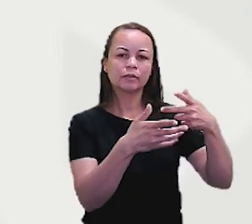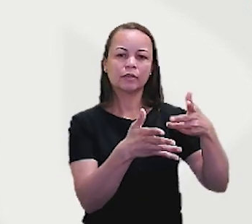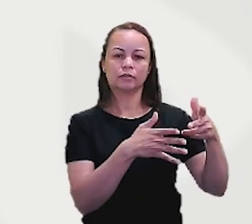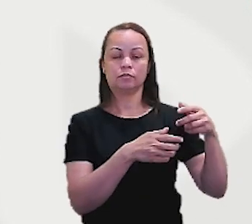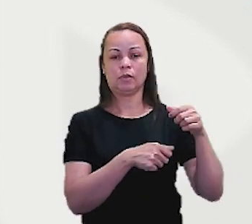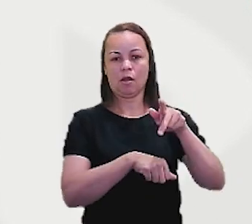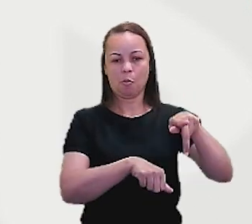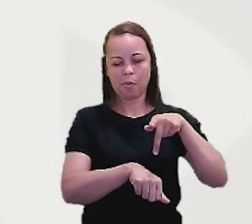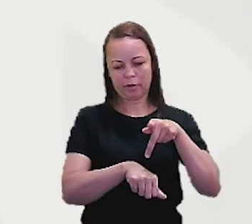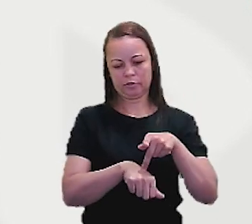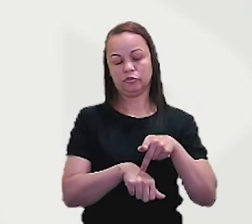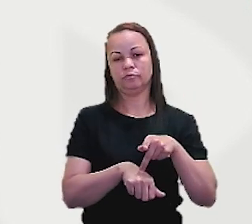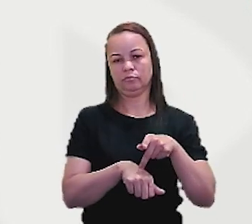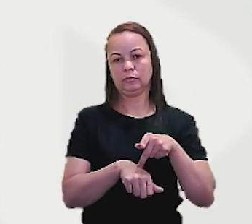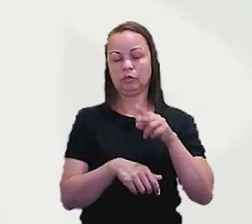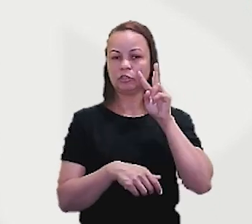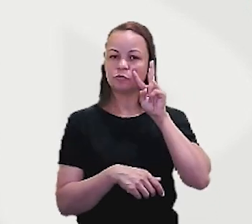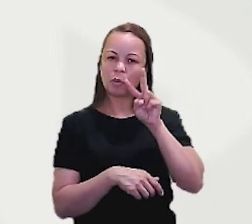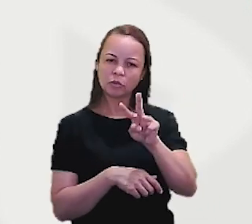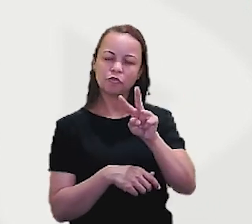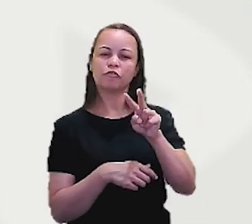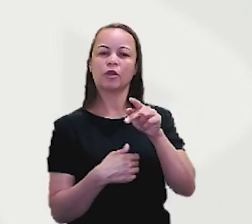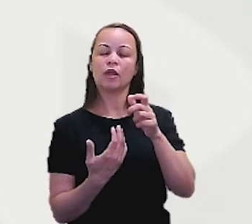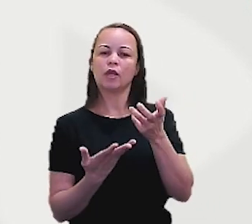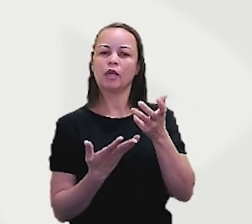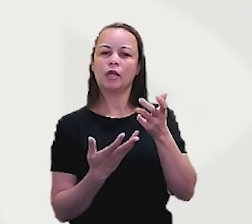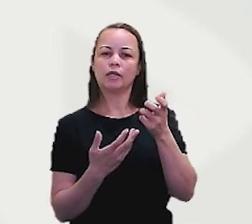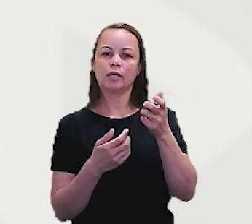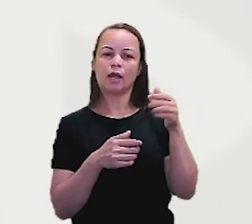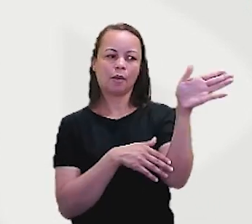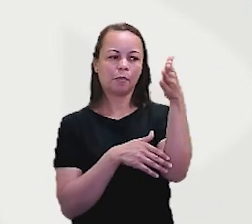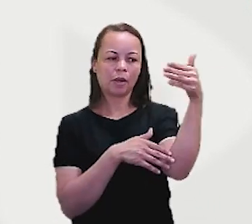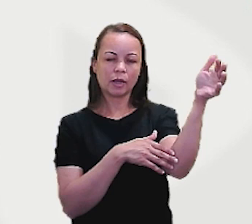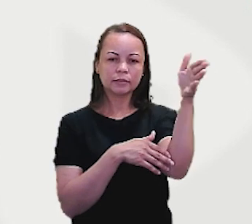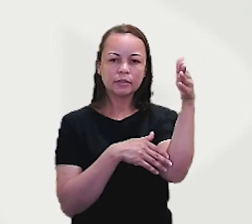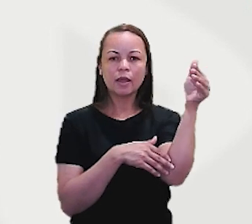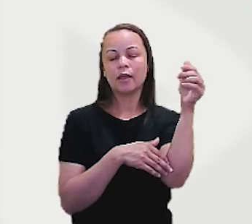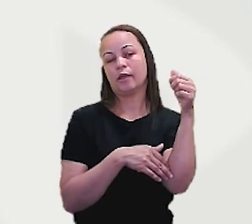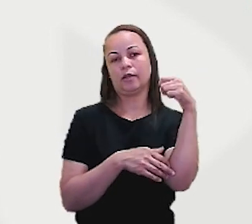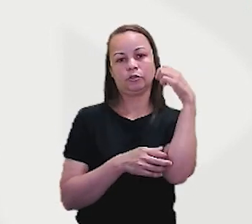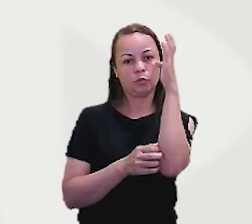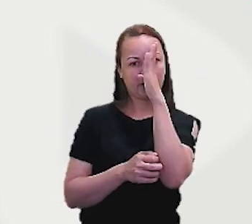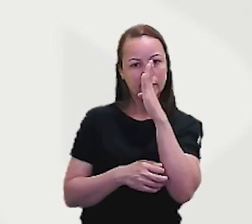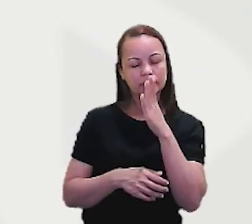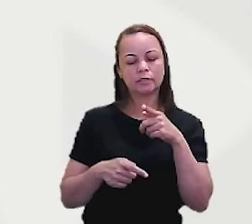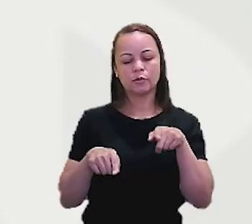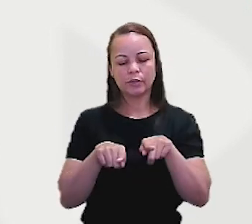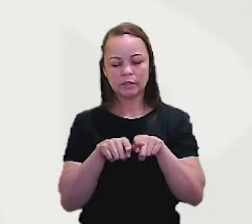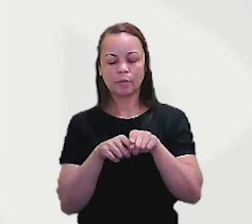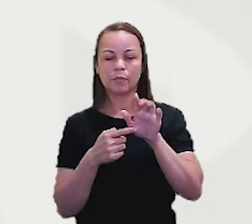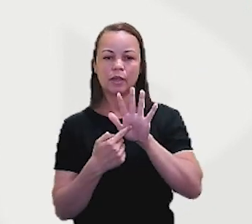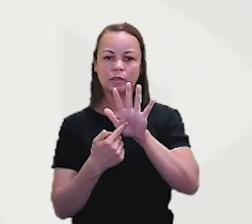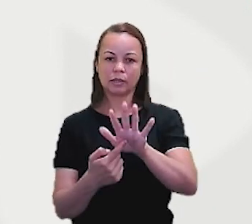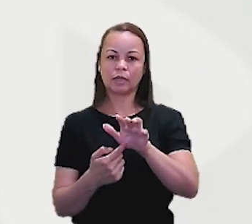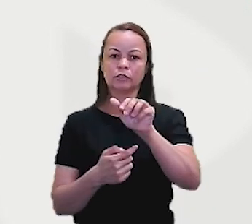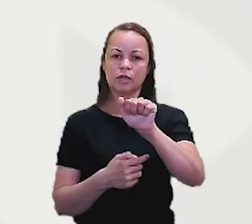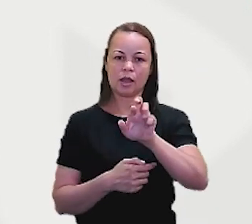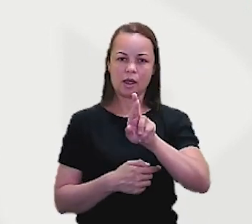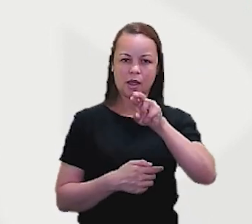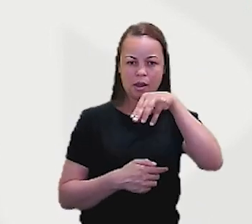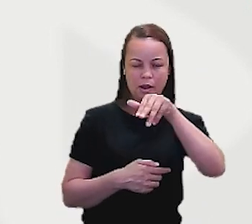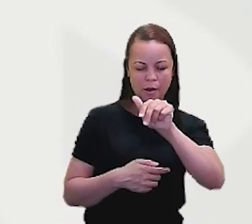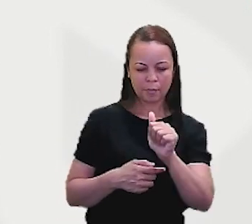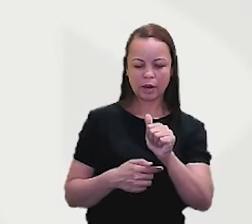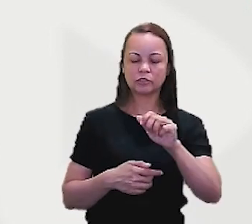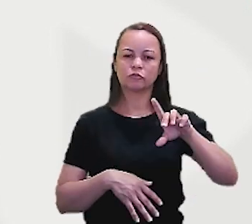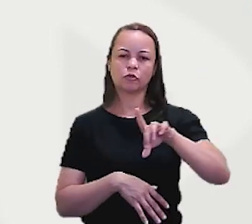ver, tanto na bandeira do Brasil e tanto no símbolo das armas, a gente traz como referência o 15 de novembro, porque foi